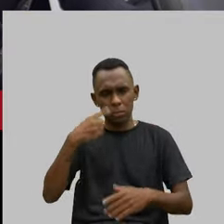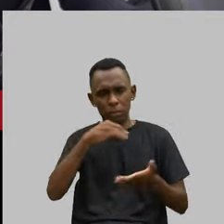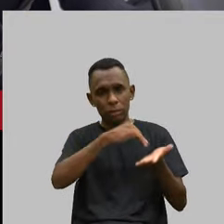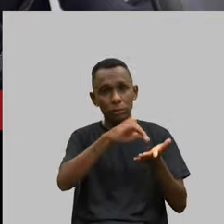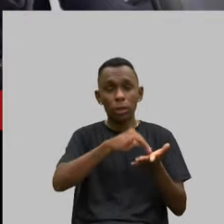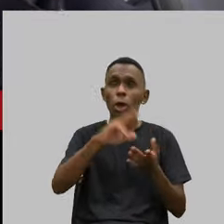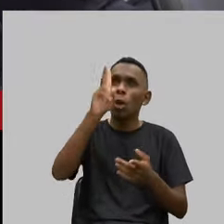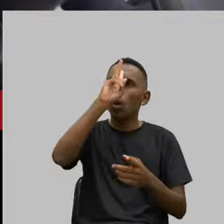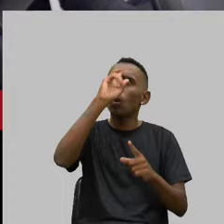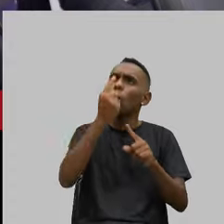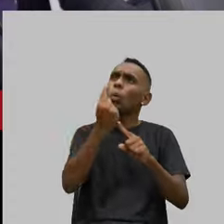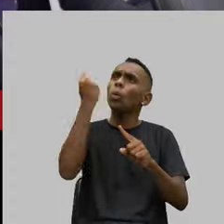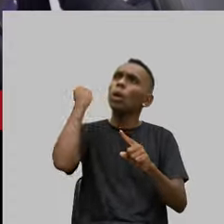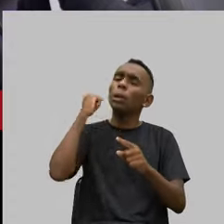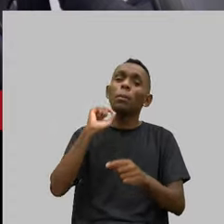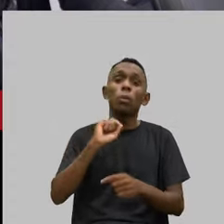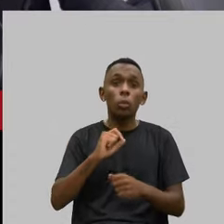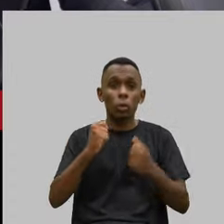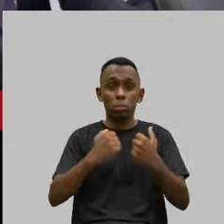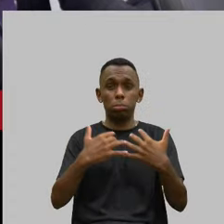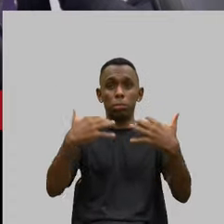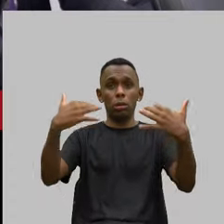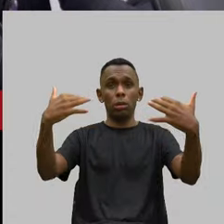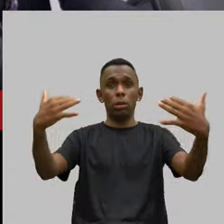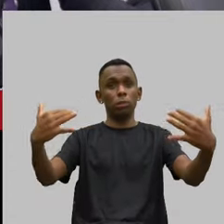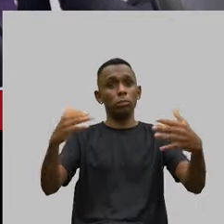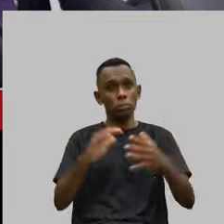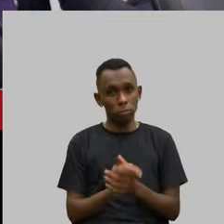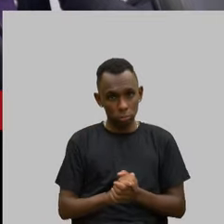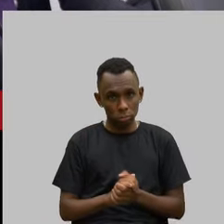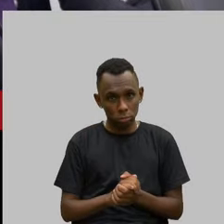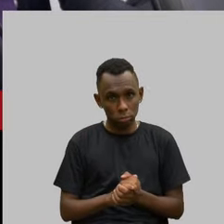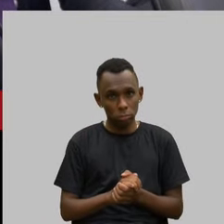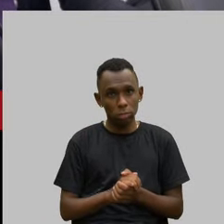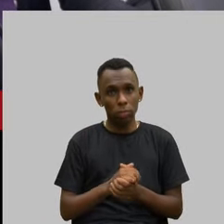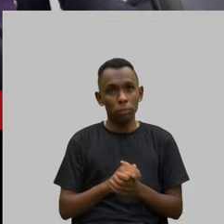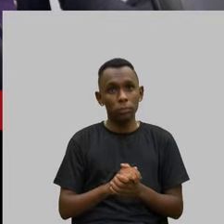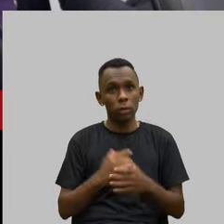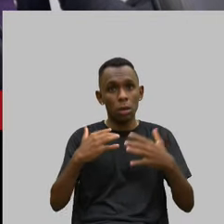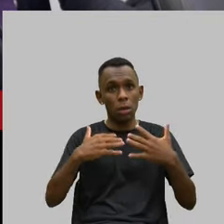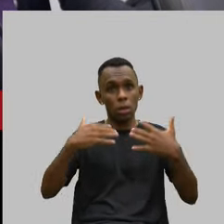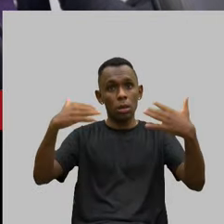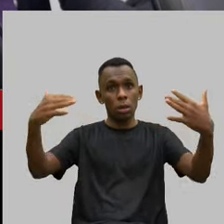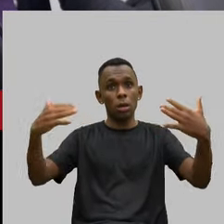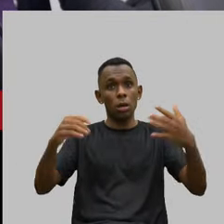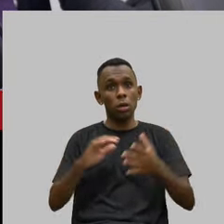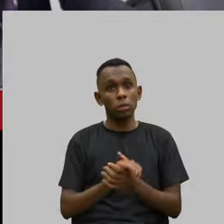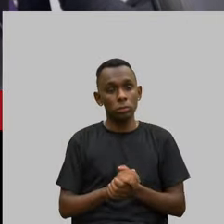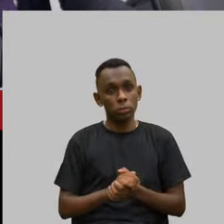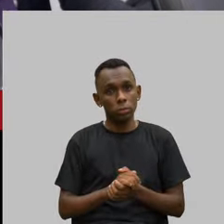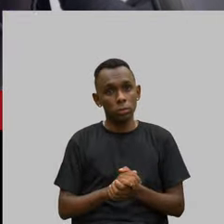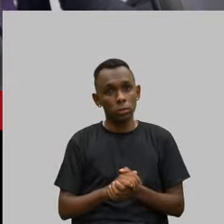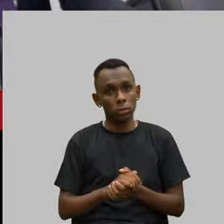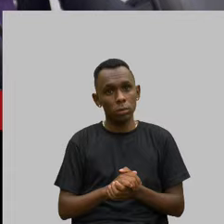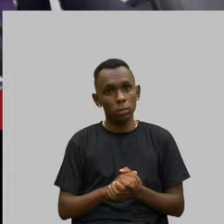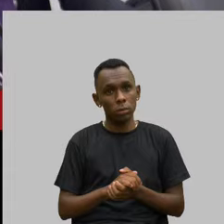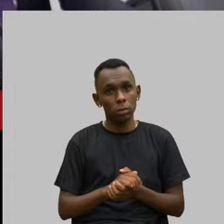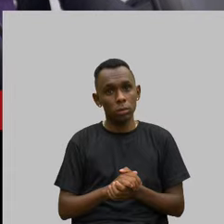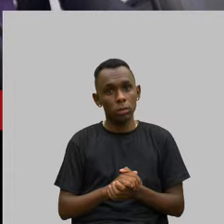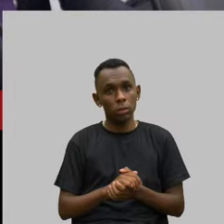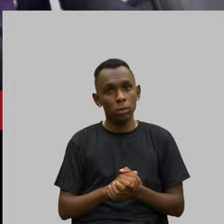dia em que com a plateia cheia lá no Zé de Alencar alguém